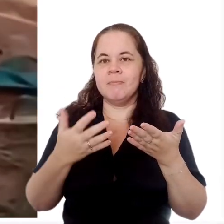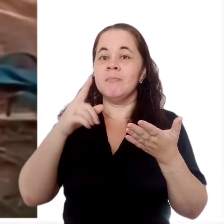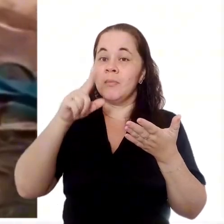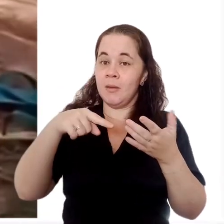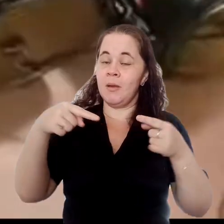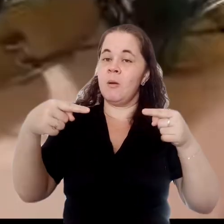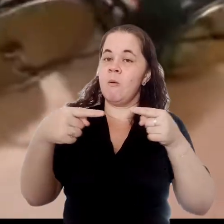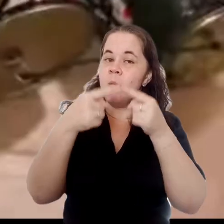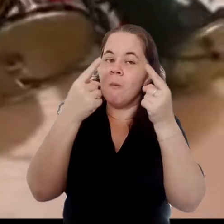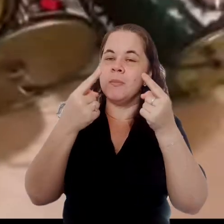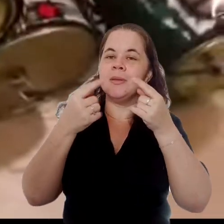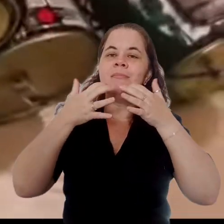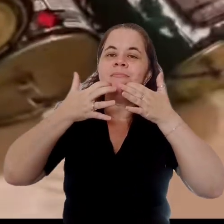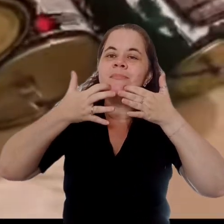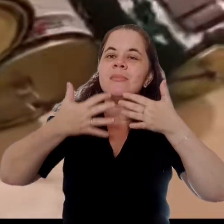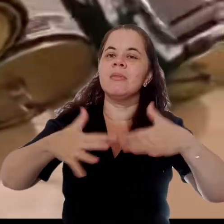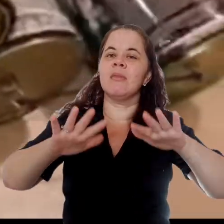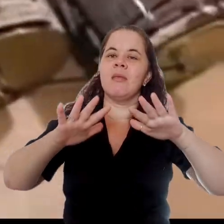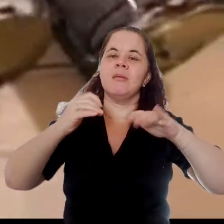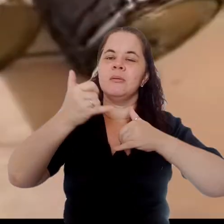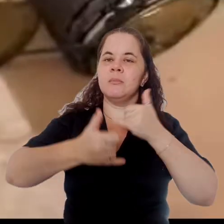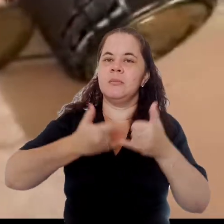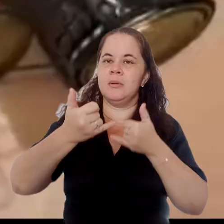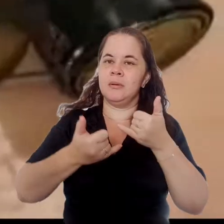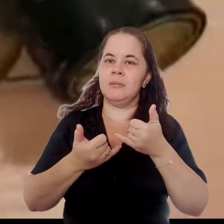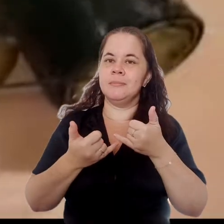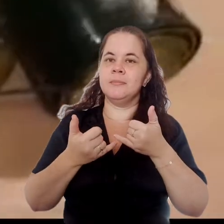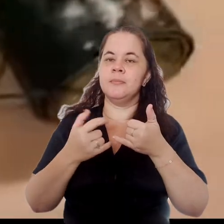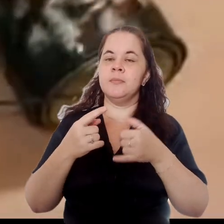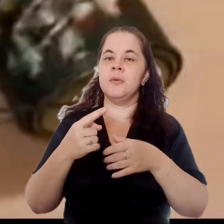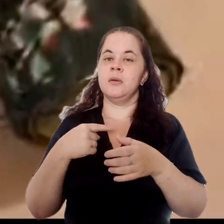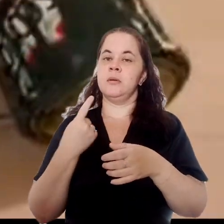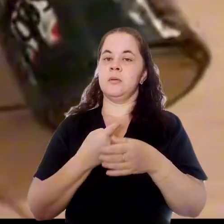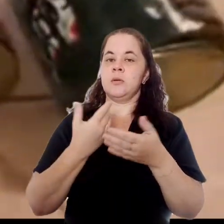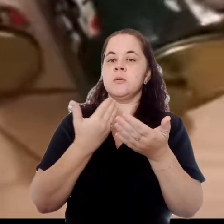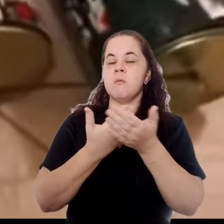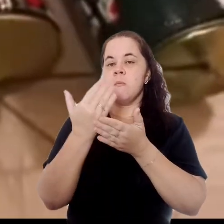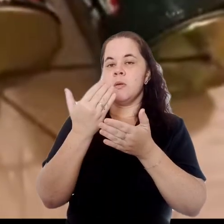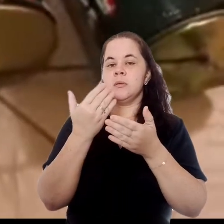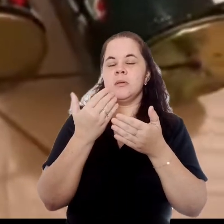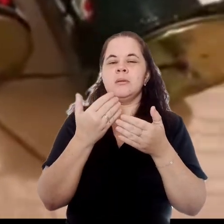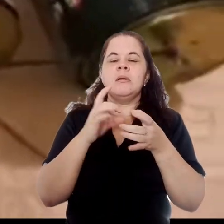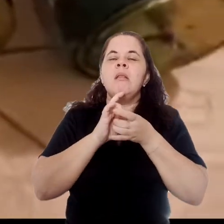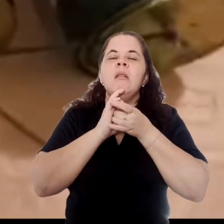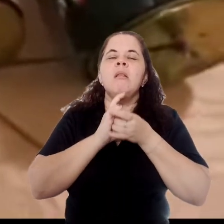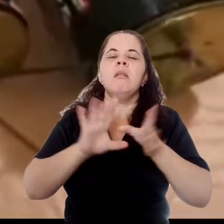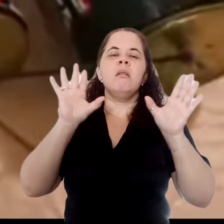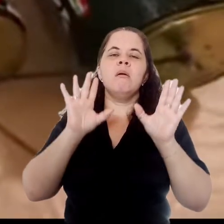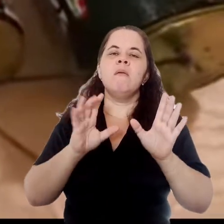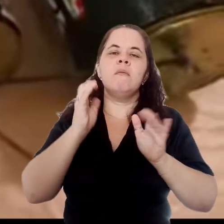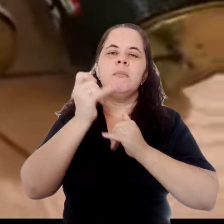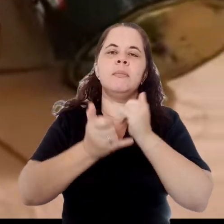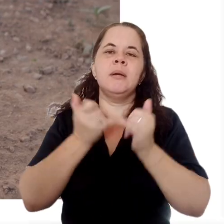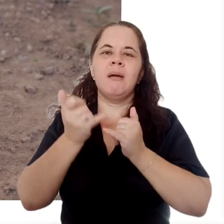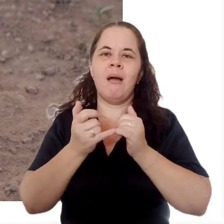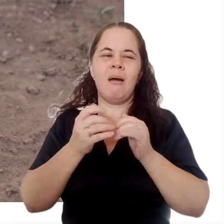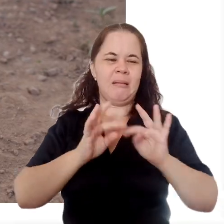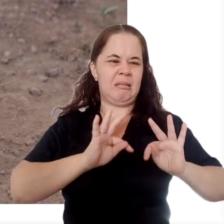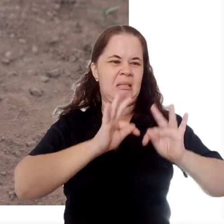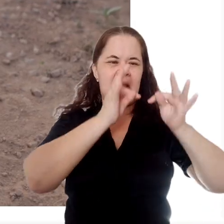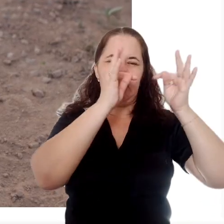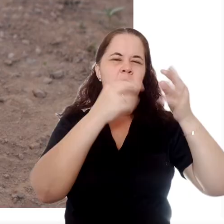autoctones tem essa relação com o início e o entendimento de uma brincadeira livre dessa